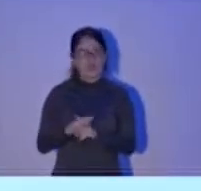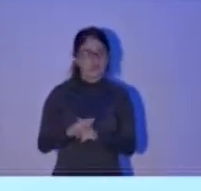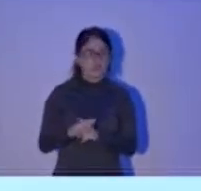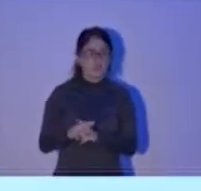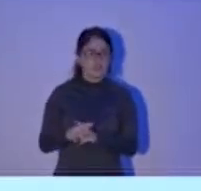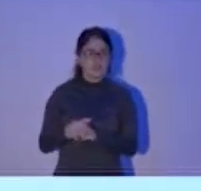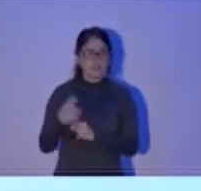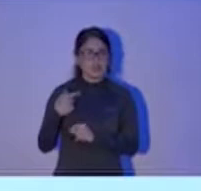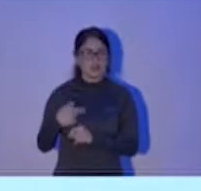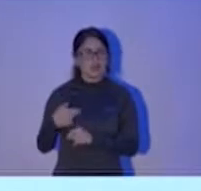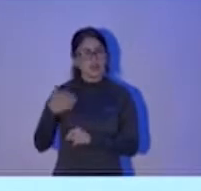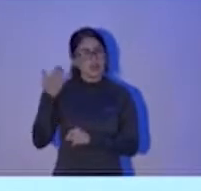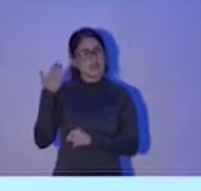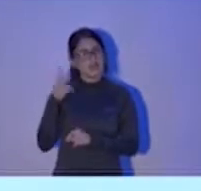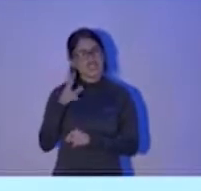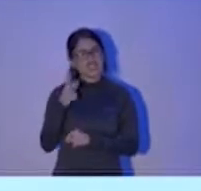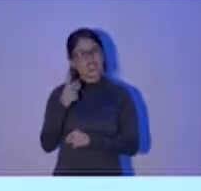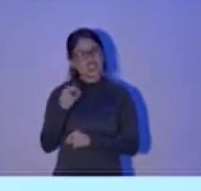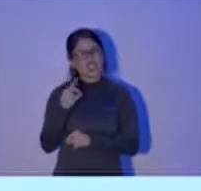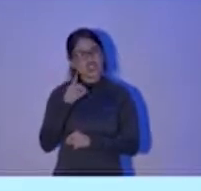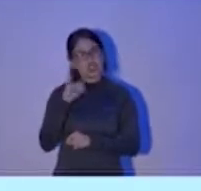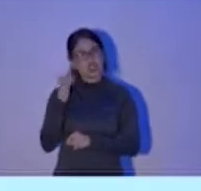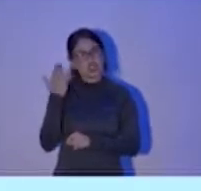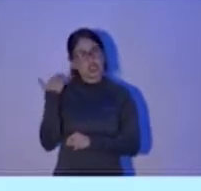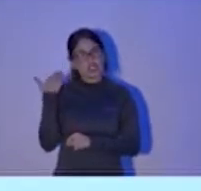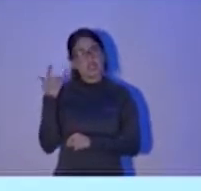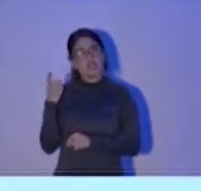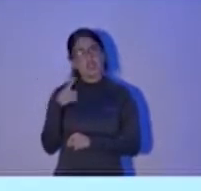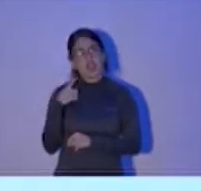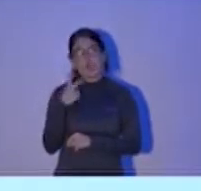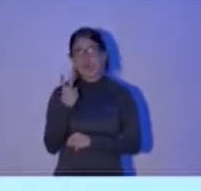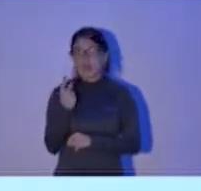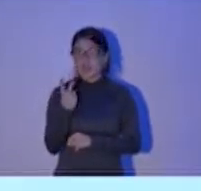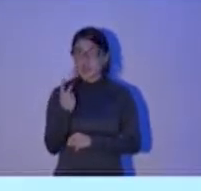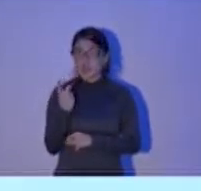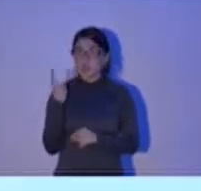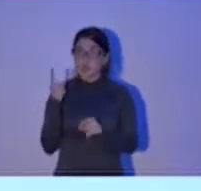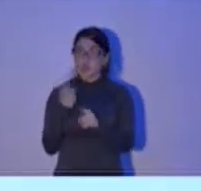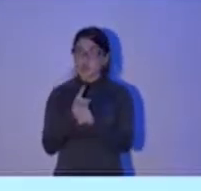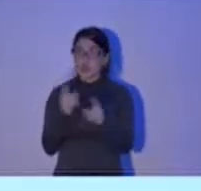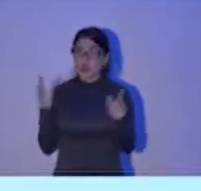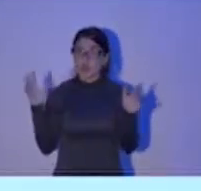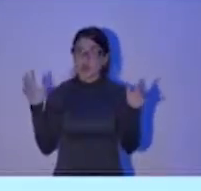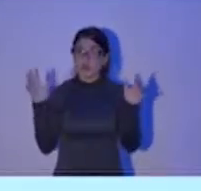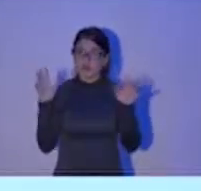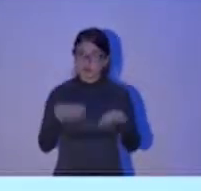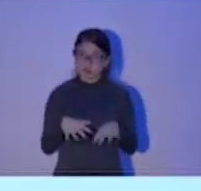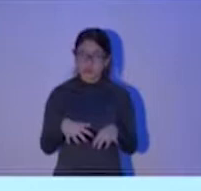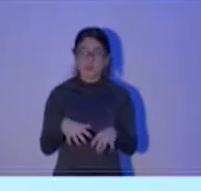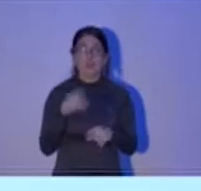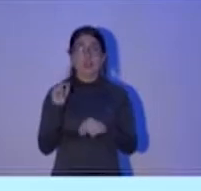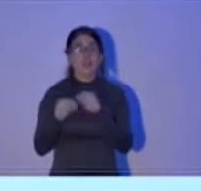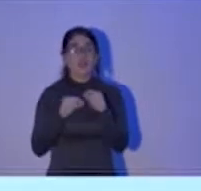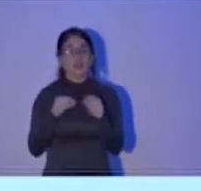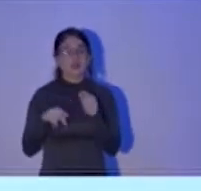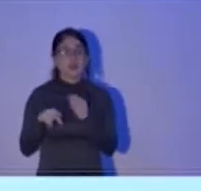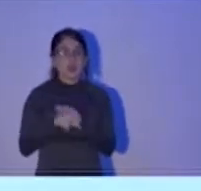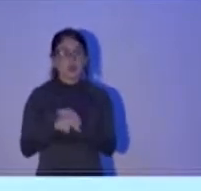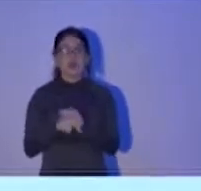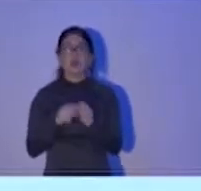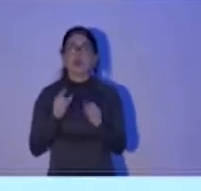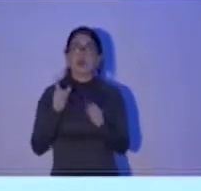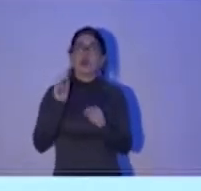retrasada, acho que 20 dias atrás, né, Luiz, o nosso segundo encontro dessa frente, que foi exatamente o alinhamento,